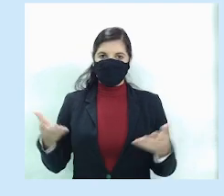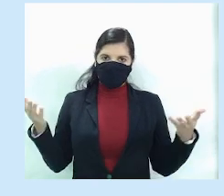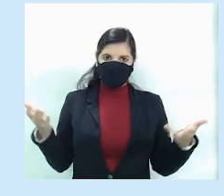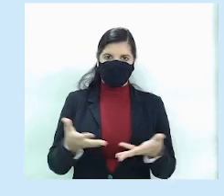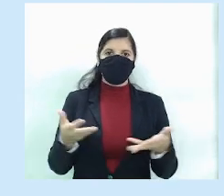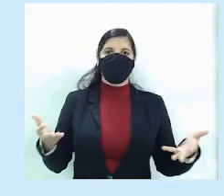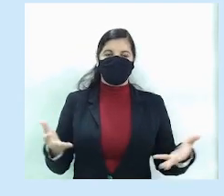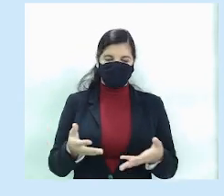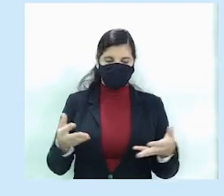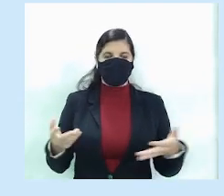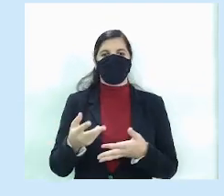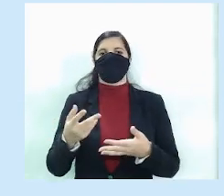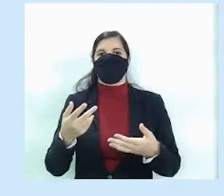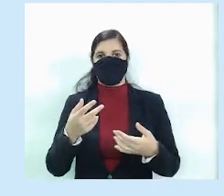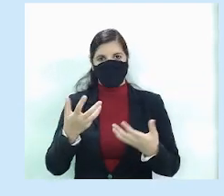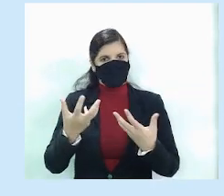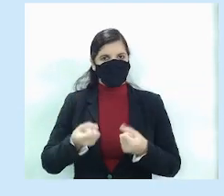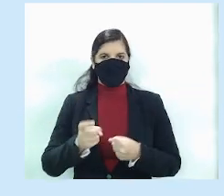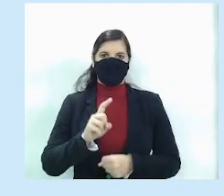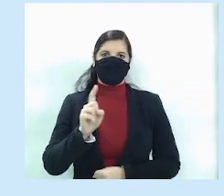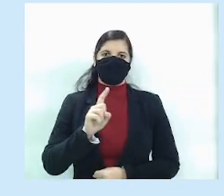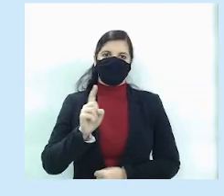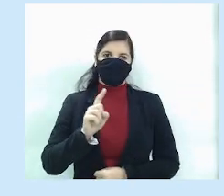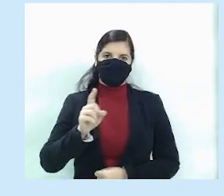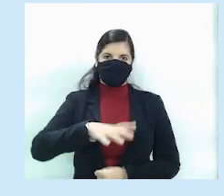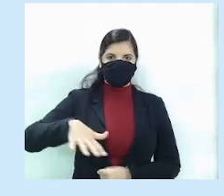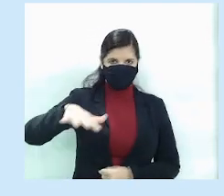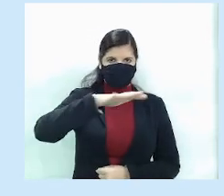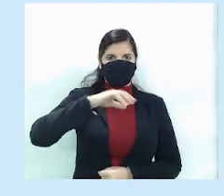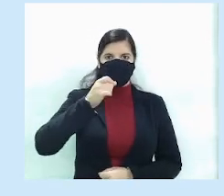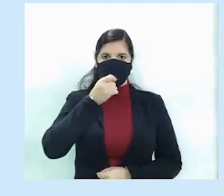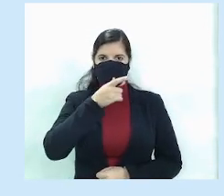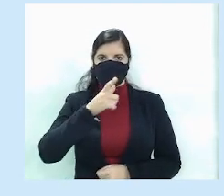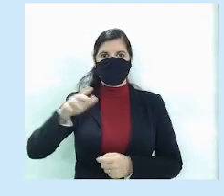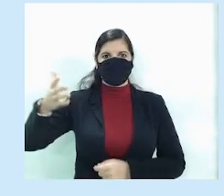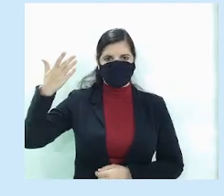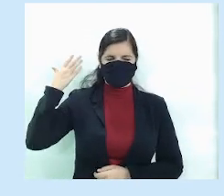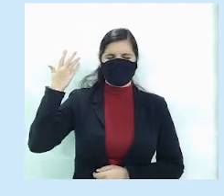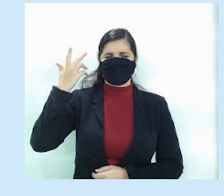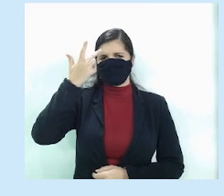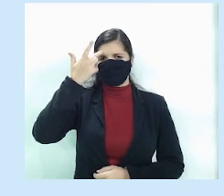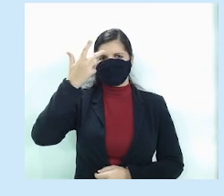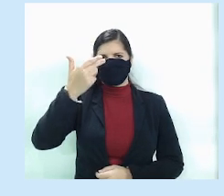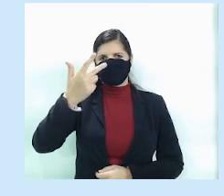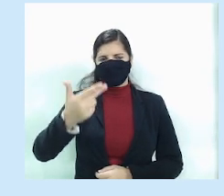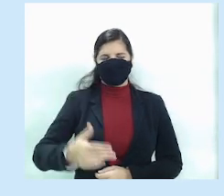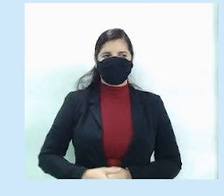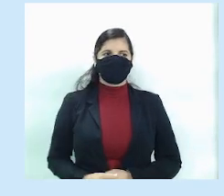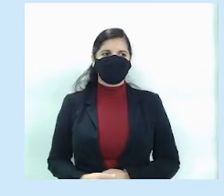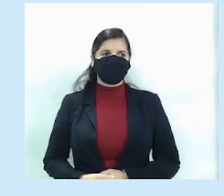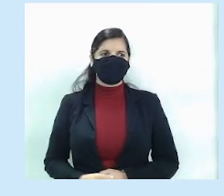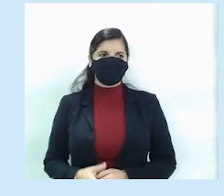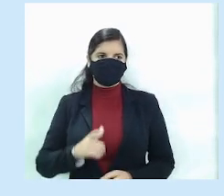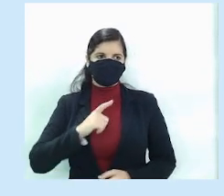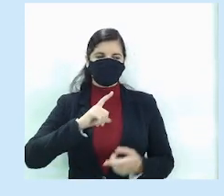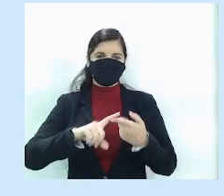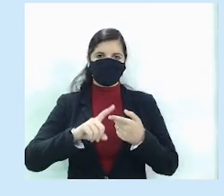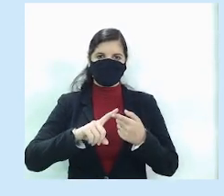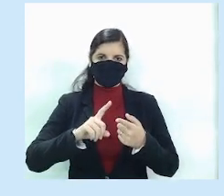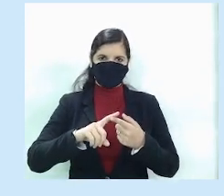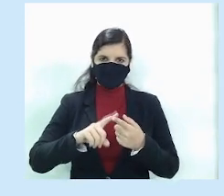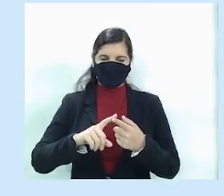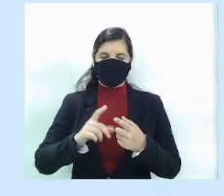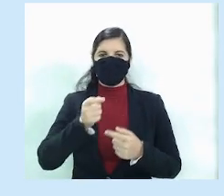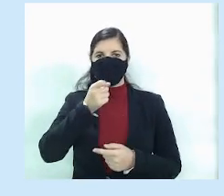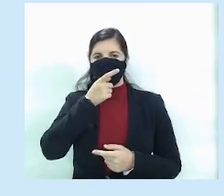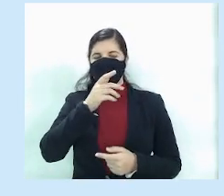dia já não é tão bem aceito no meio do humor, mas no passado era muito comum, tá? A gente tem o humor